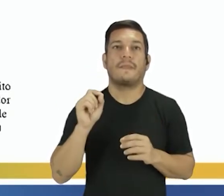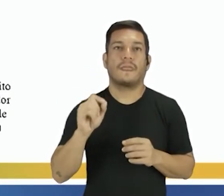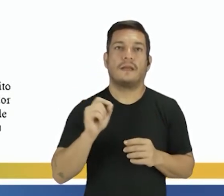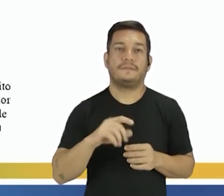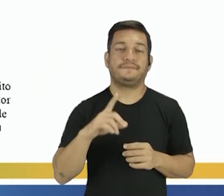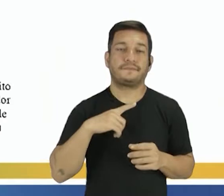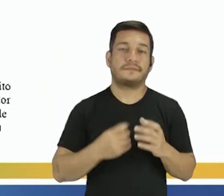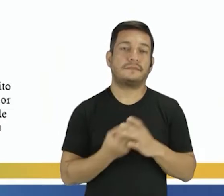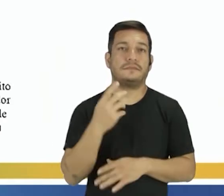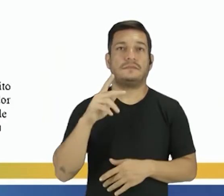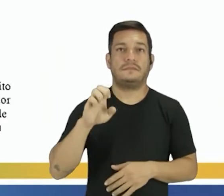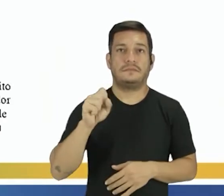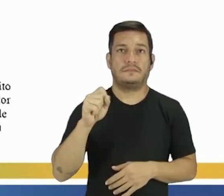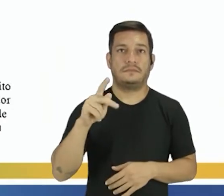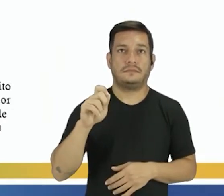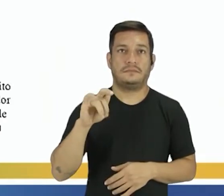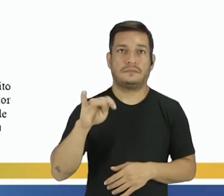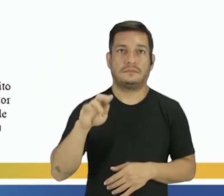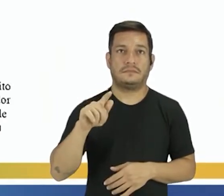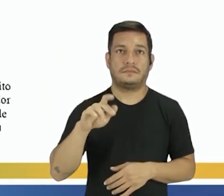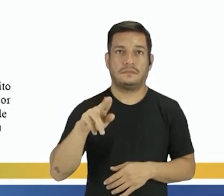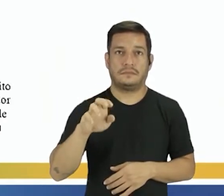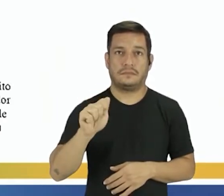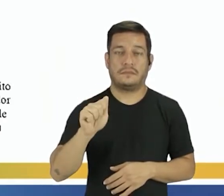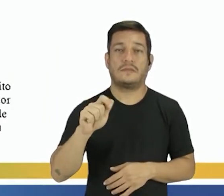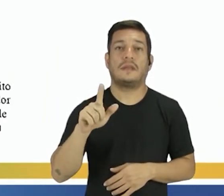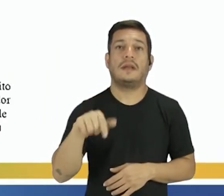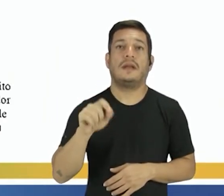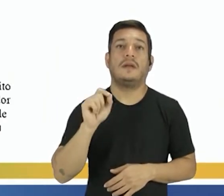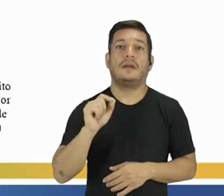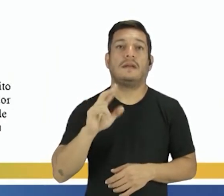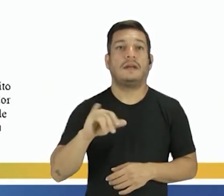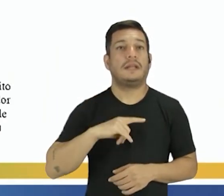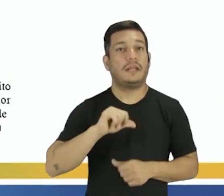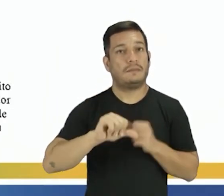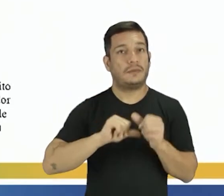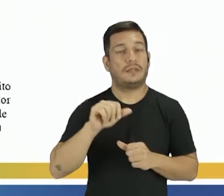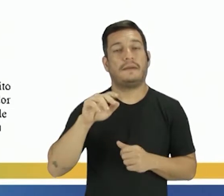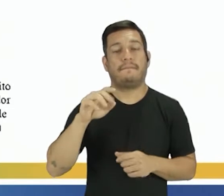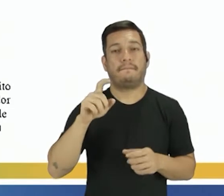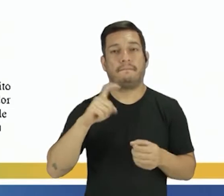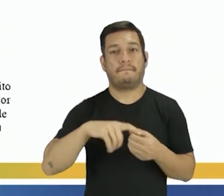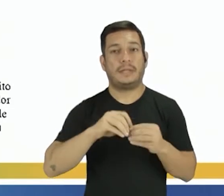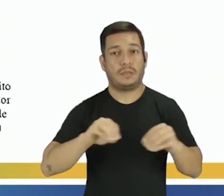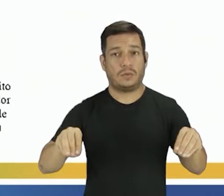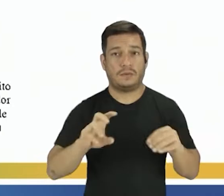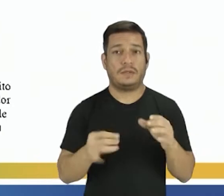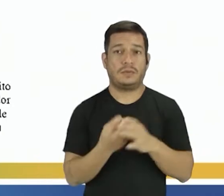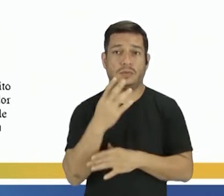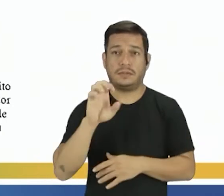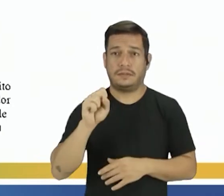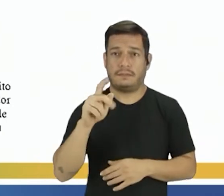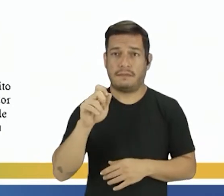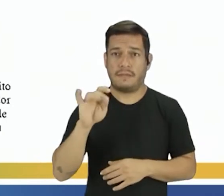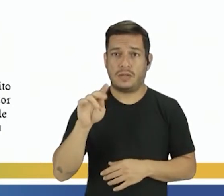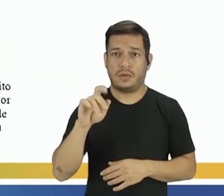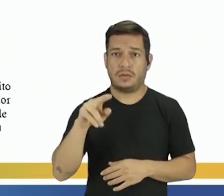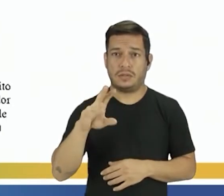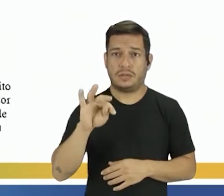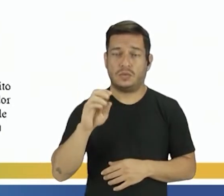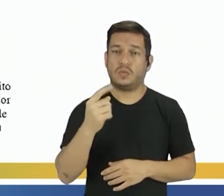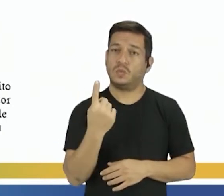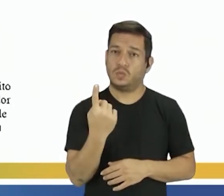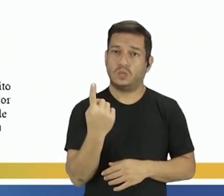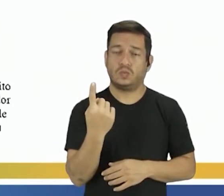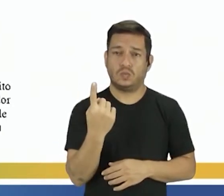à espermatogônia. Essa espermatogônia, tá? Ela vai sofrer mitose e vai gerar o espermatócito 1.